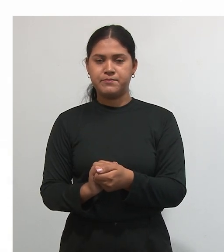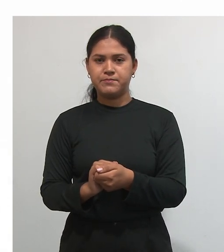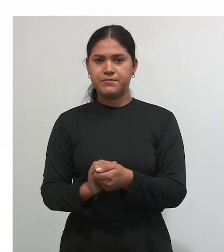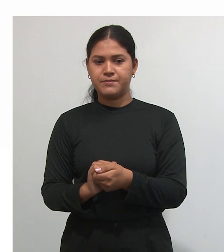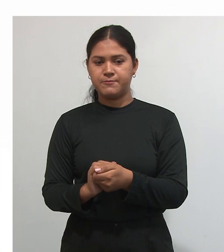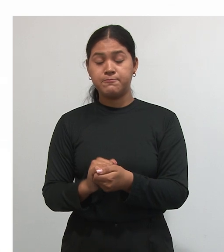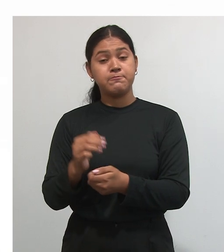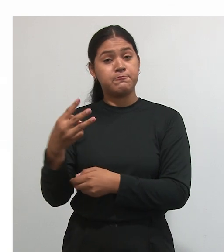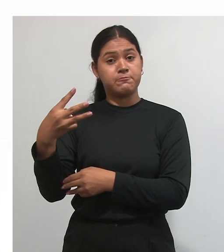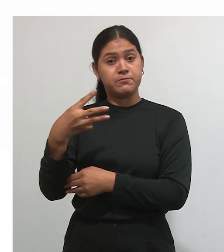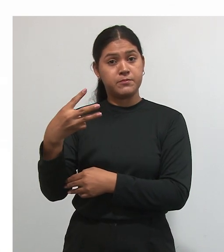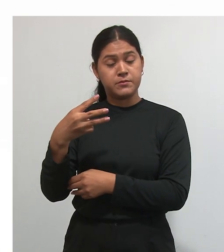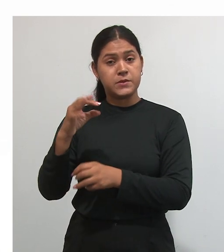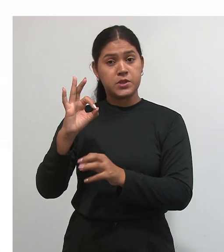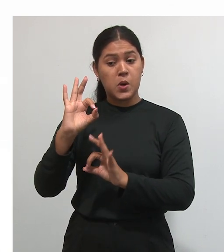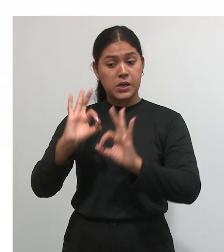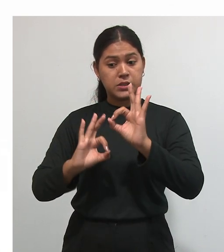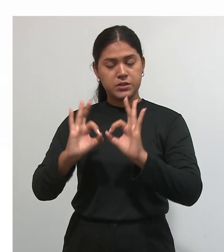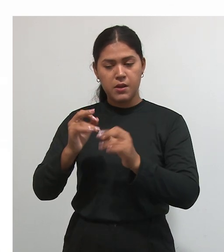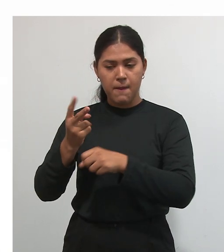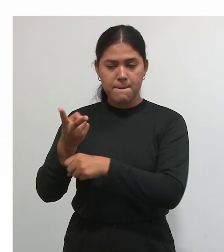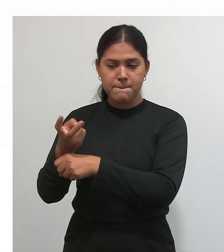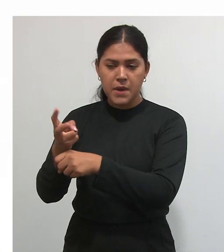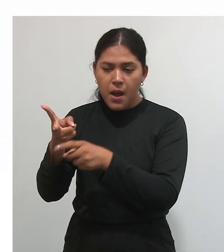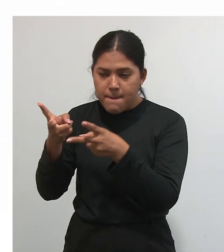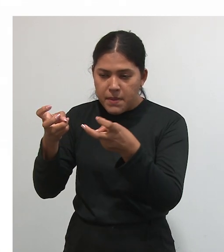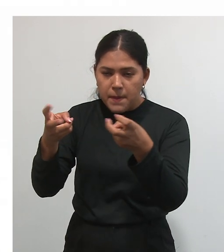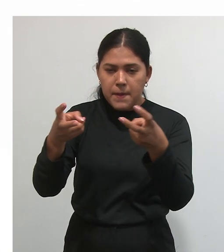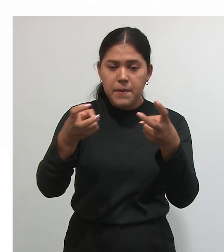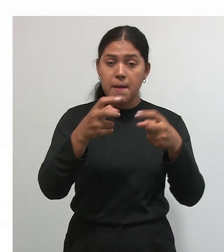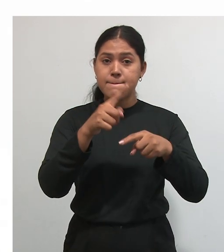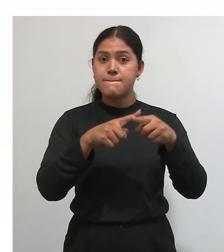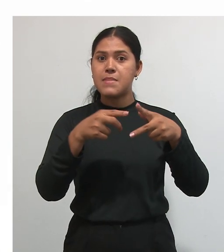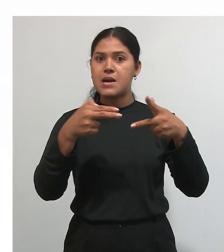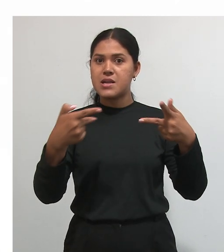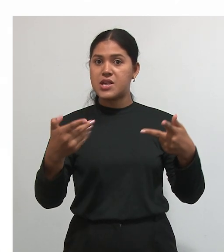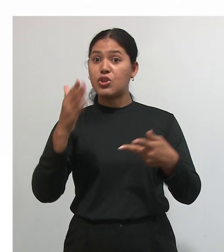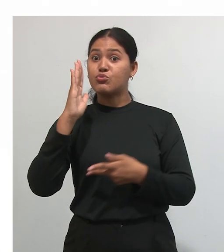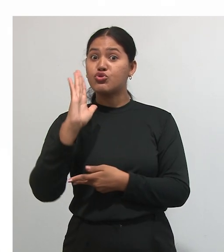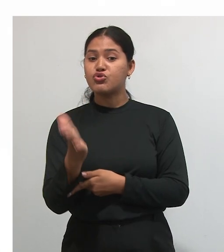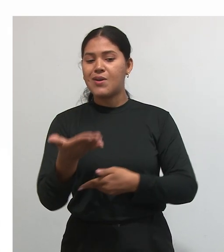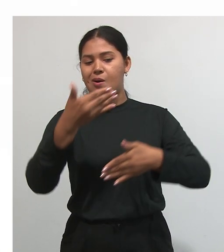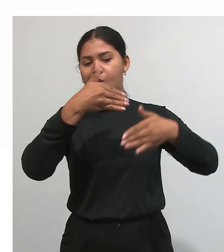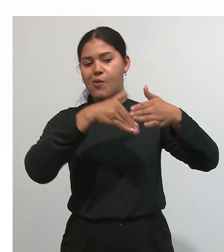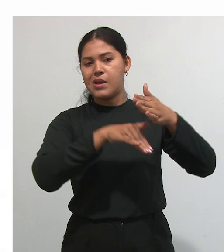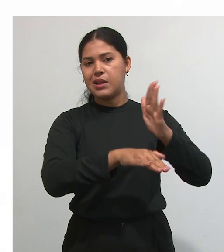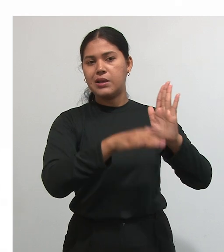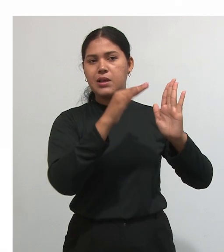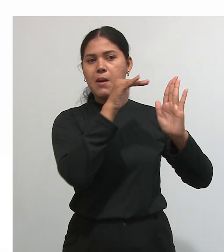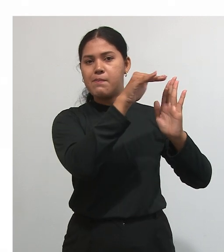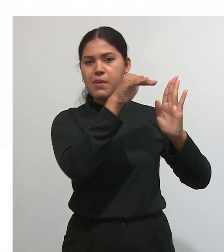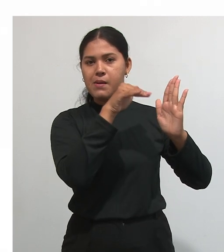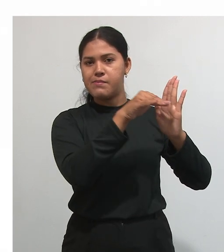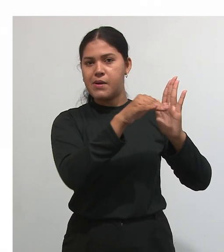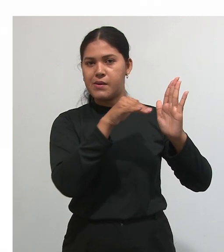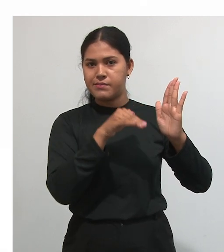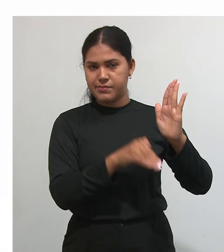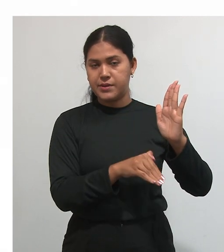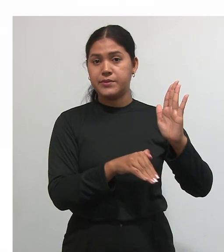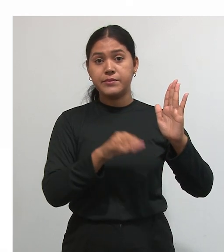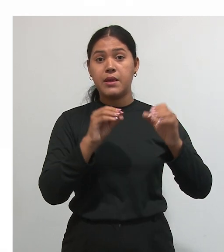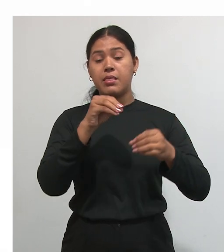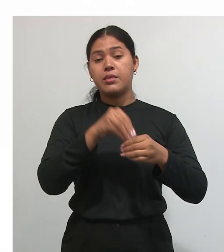visa também? Levantar a situação dos materiais estocados em relação ao estado de conservação do